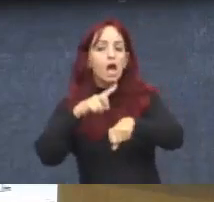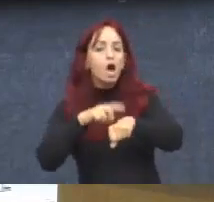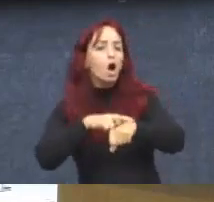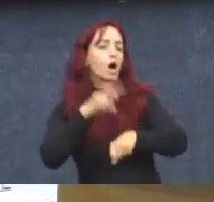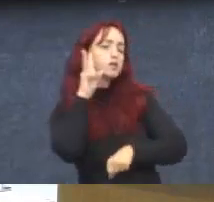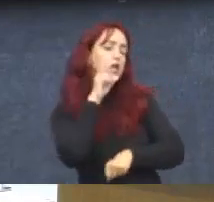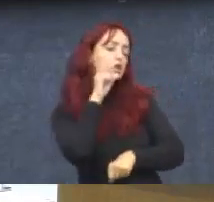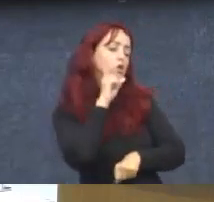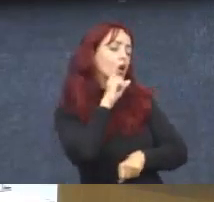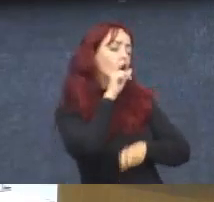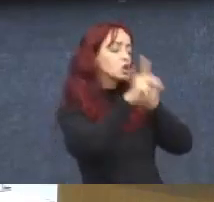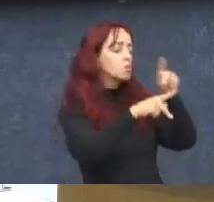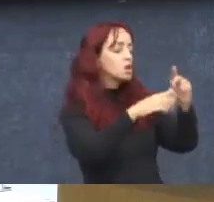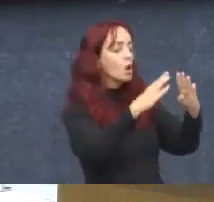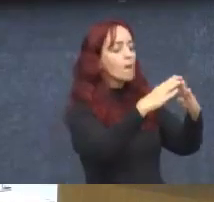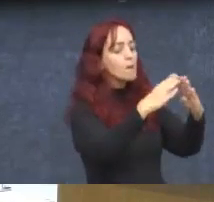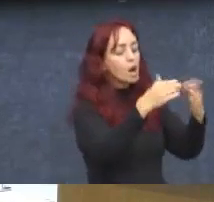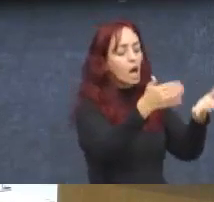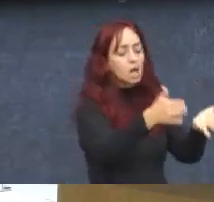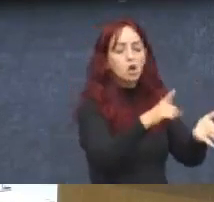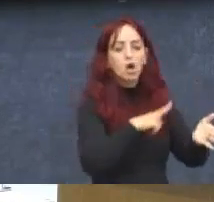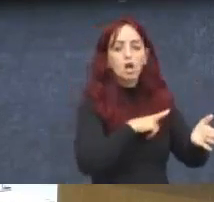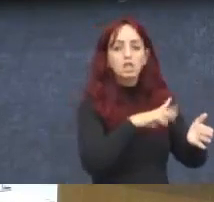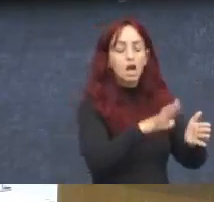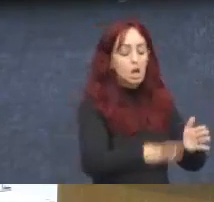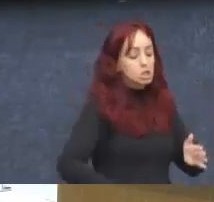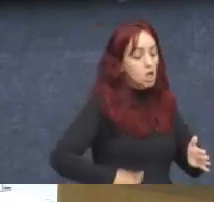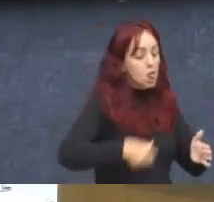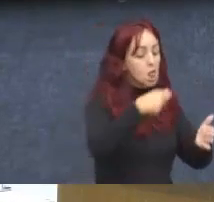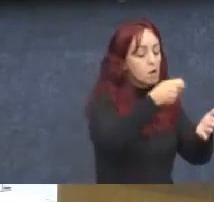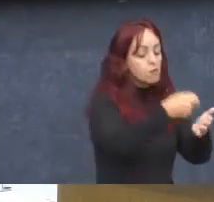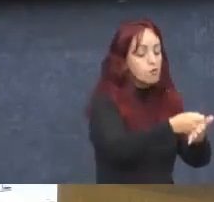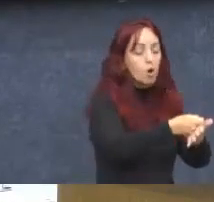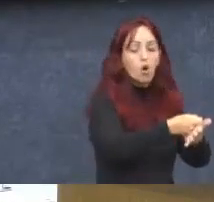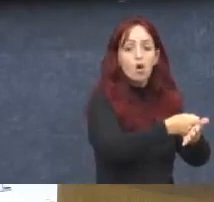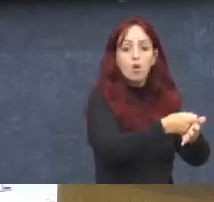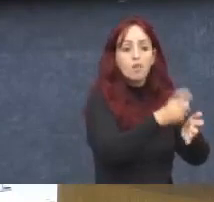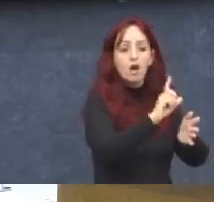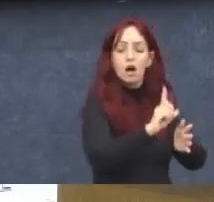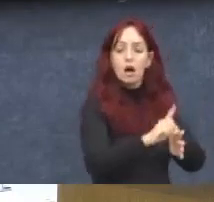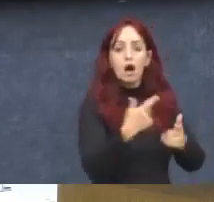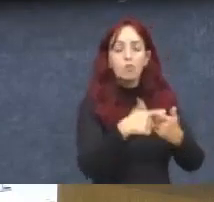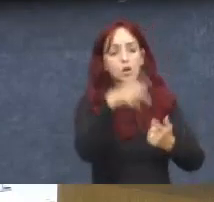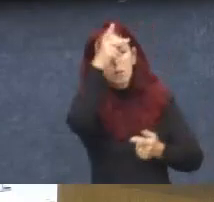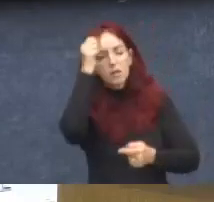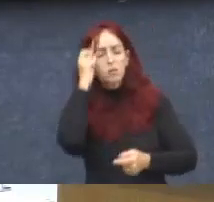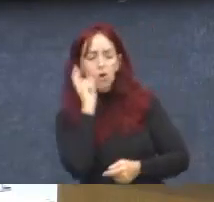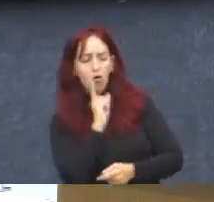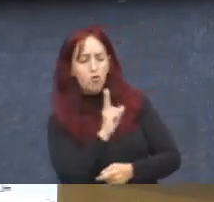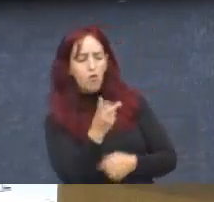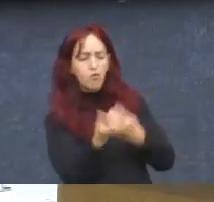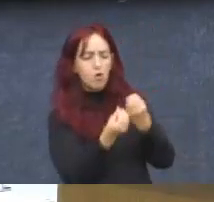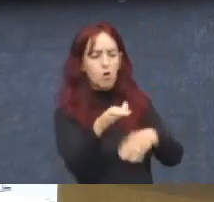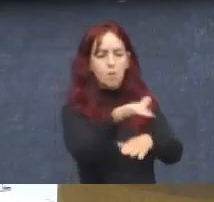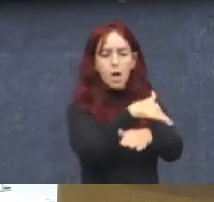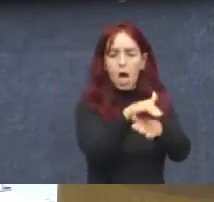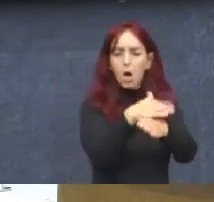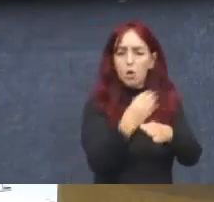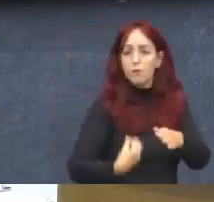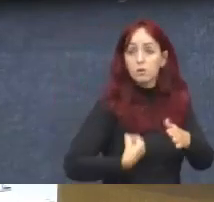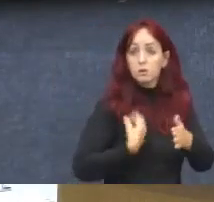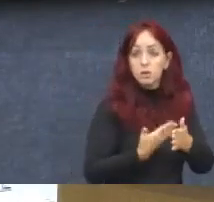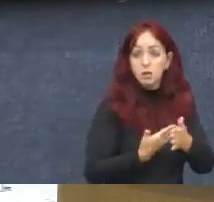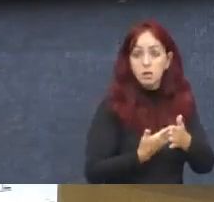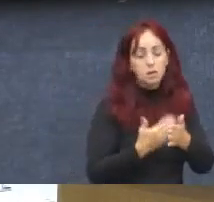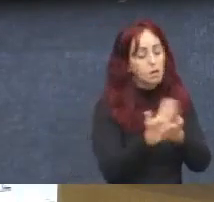moradores estarem tirando do próprio bolso o dinheiro para asfaltar a rua, porque a prefeitura não viu que esta rua existia, ficar para